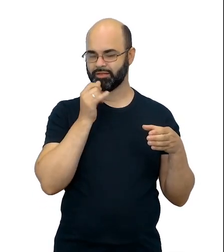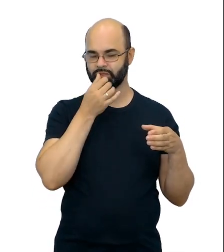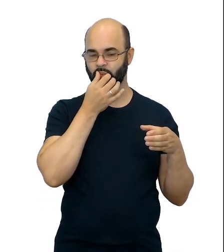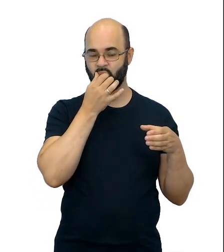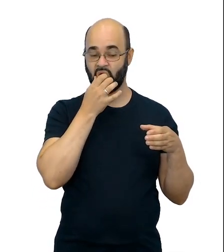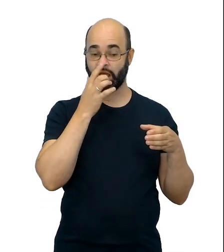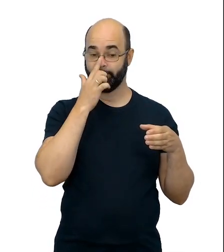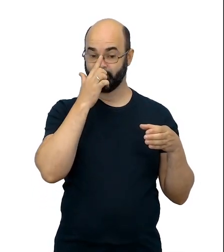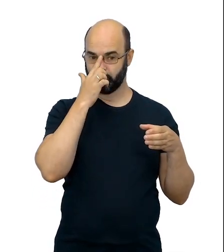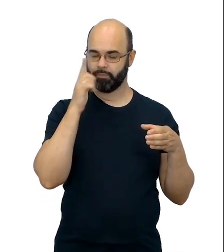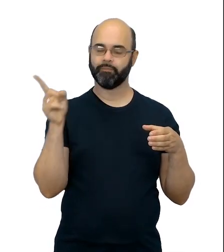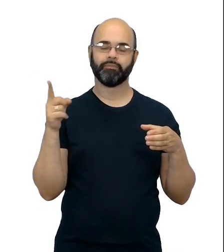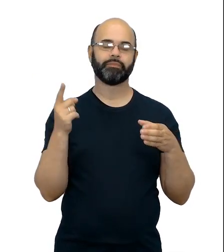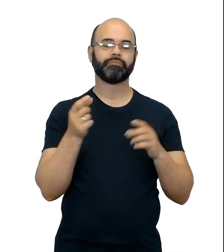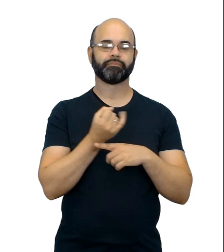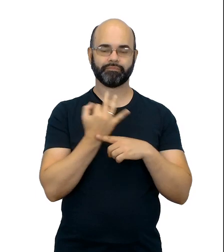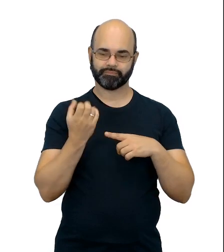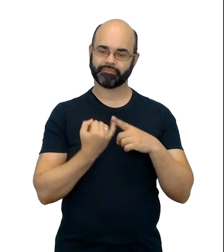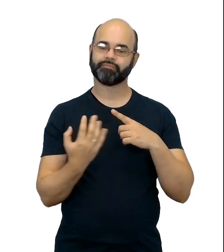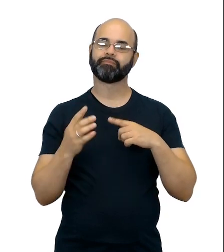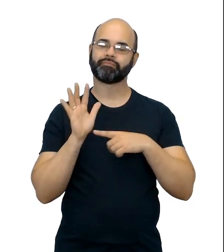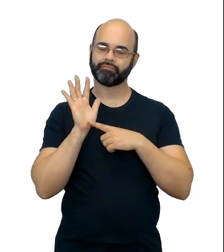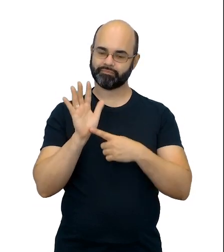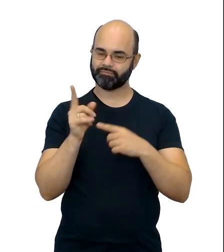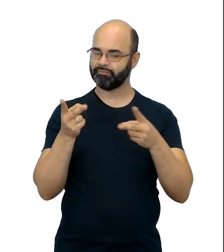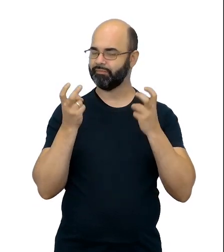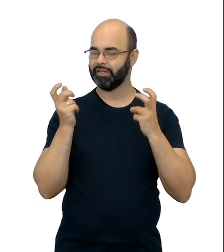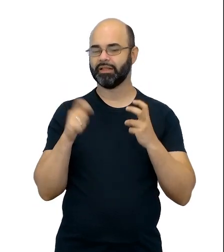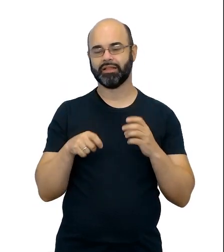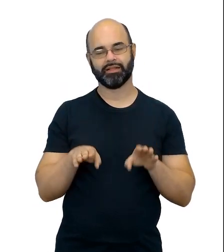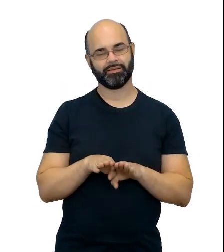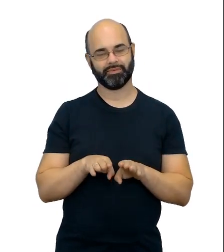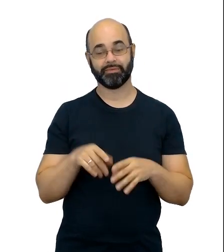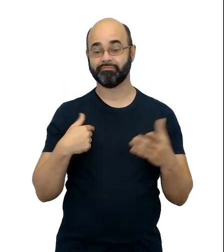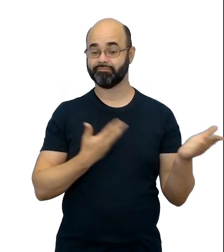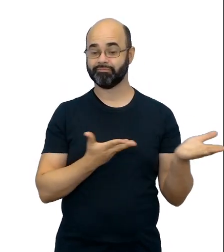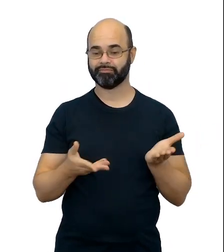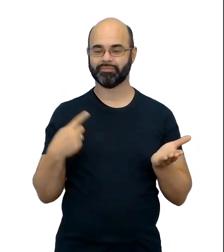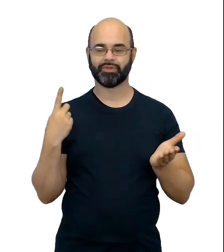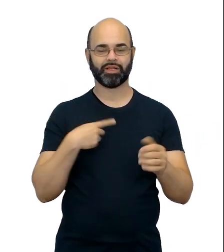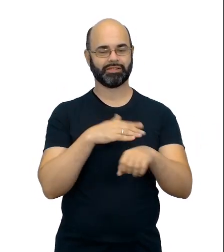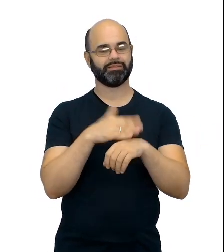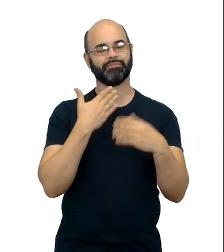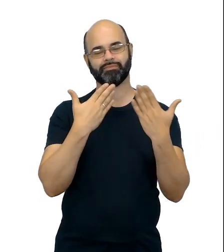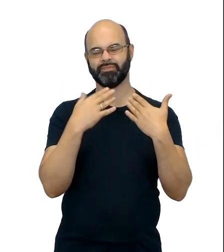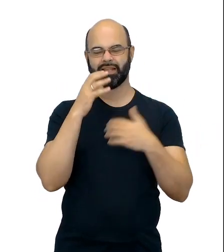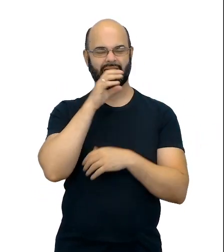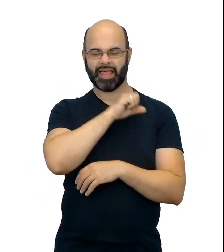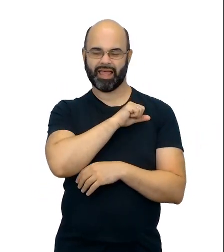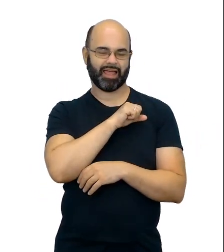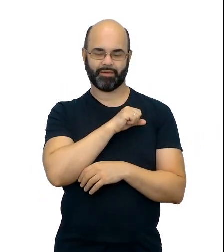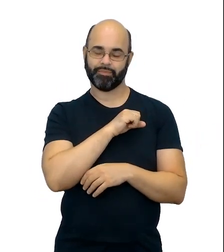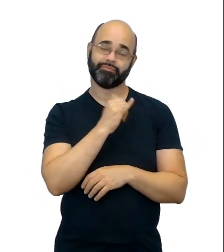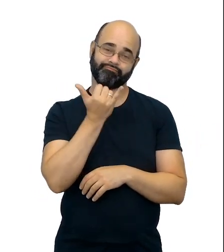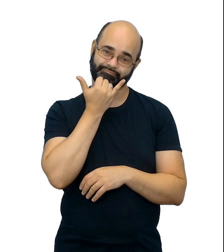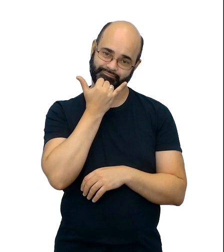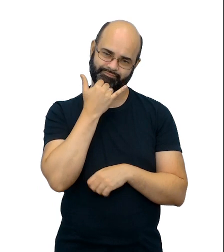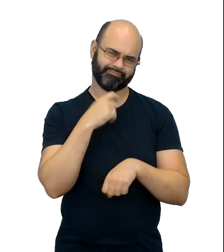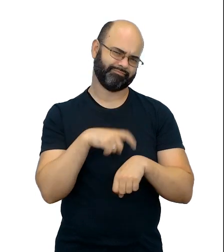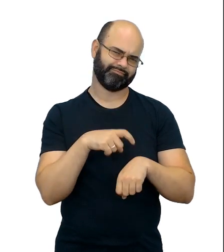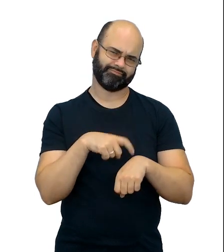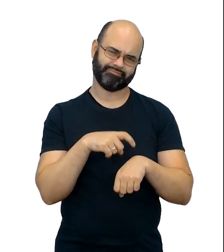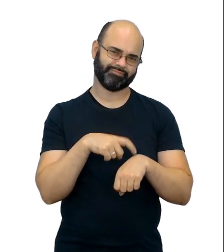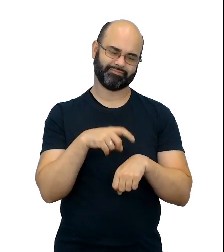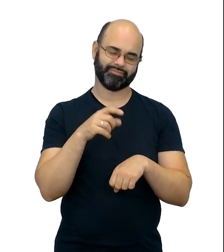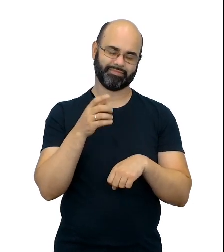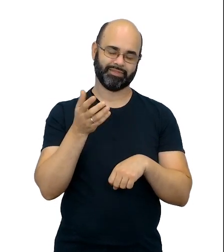a fração também aparece. Então, a gente só trouxe um pouquinho para discutir com vocês, né, rapidamente, peço desculpas, porque o nosso